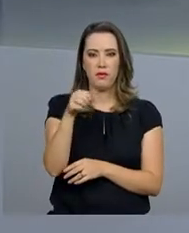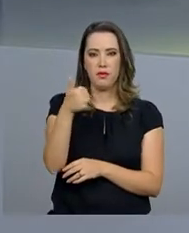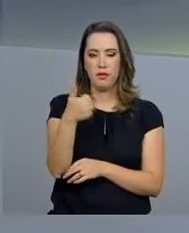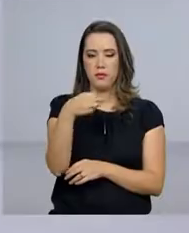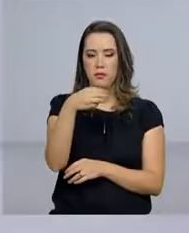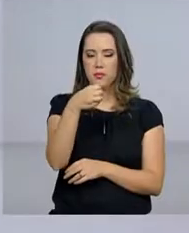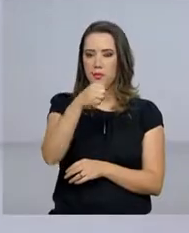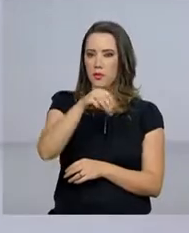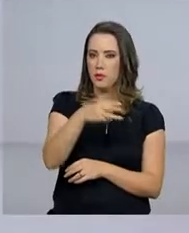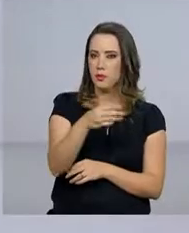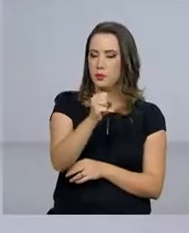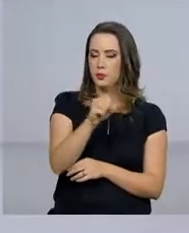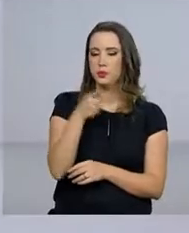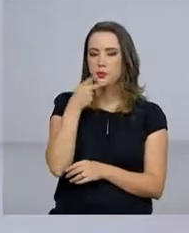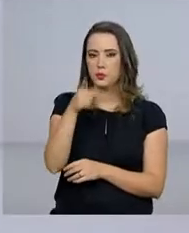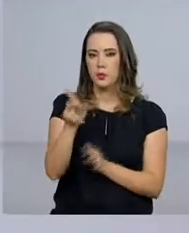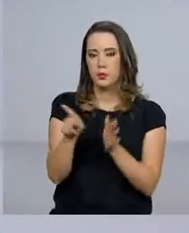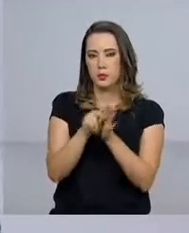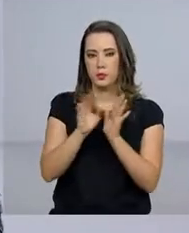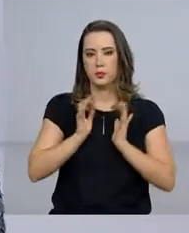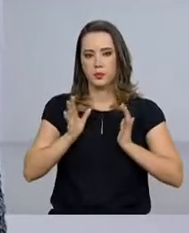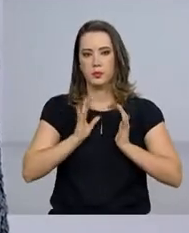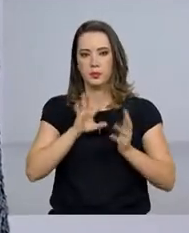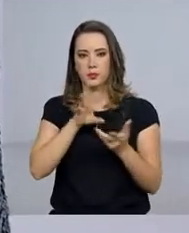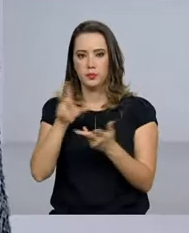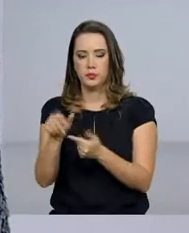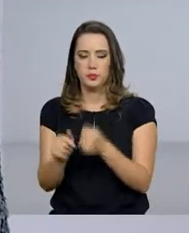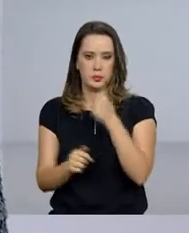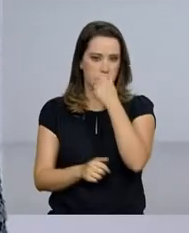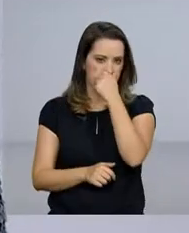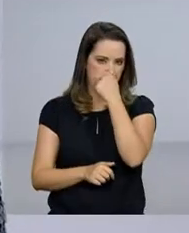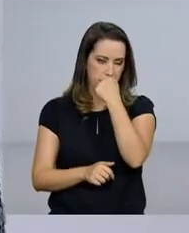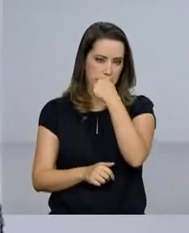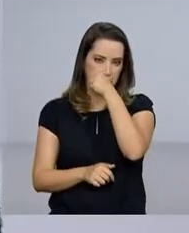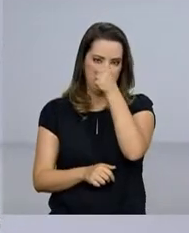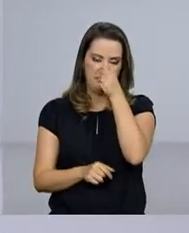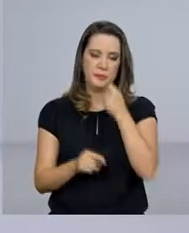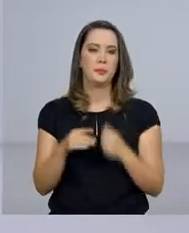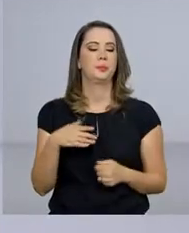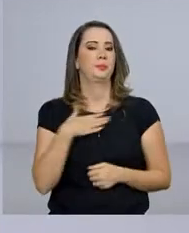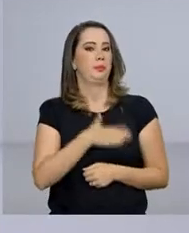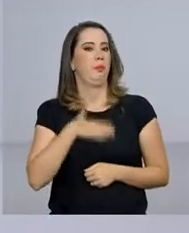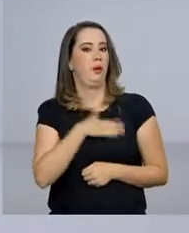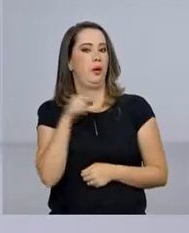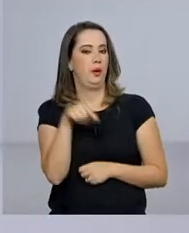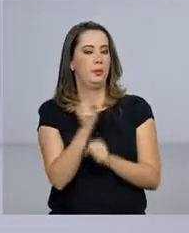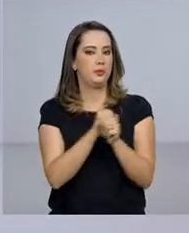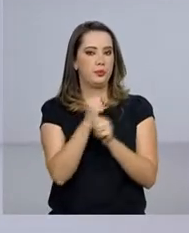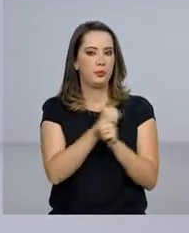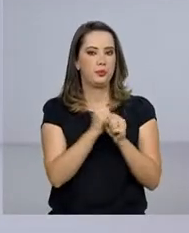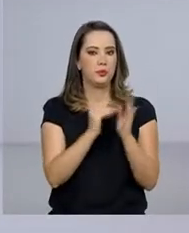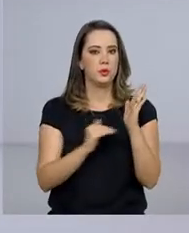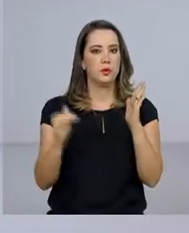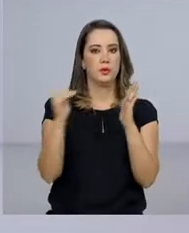1938. Em agosto deste ano, a balança comercial registrou um superávit de